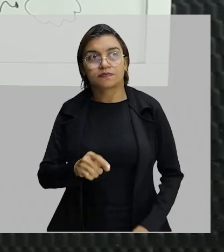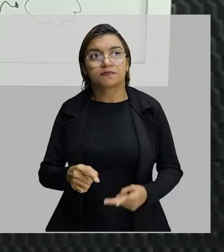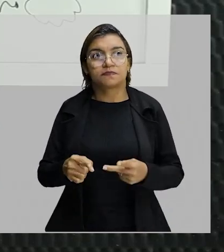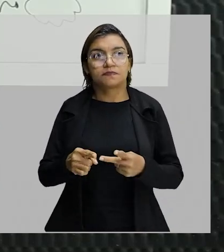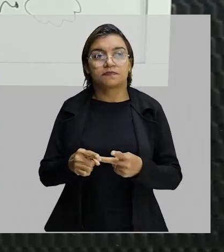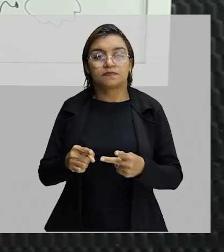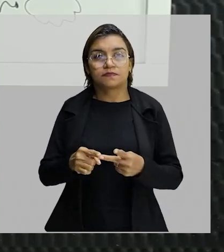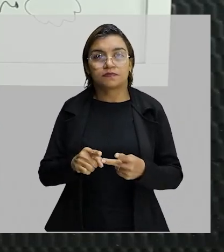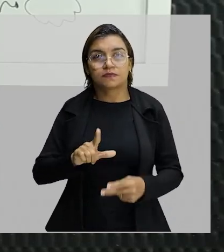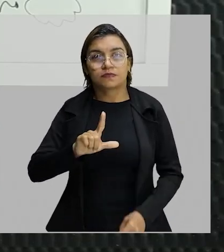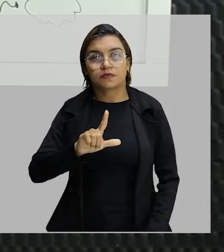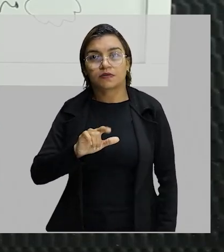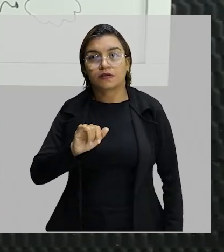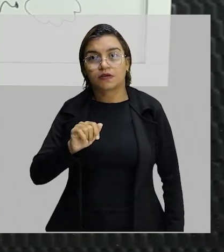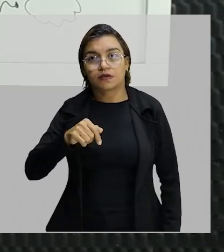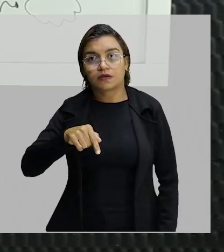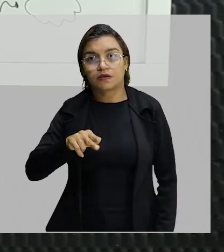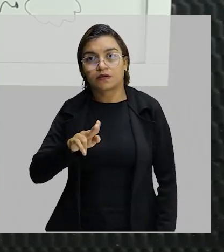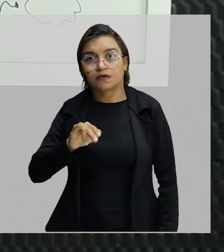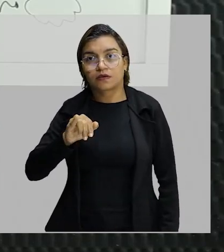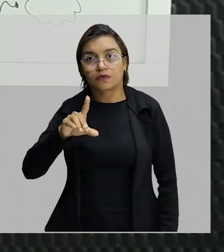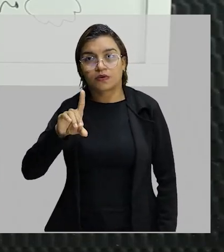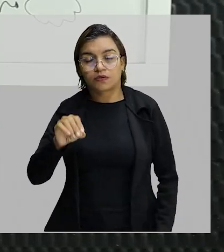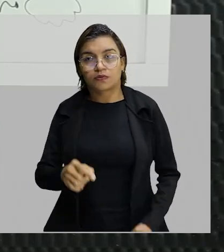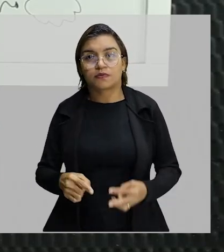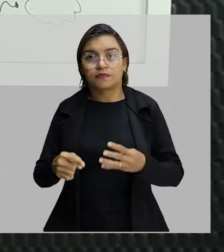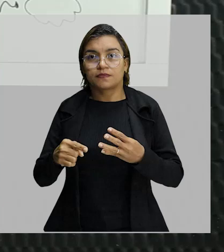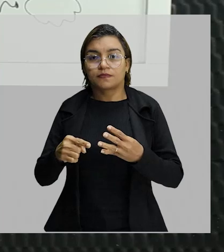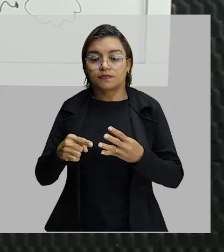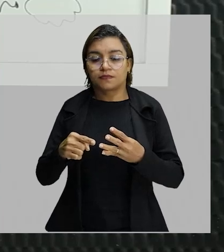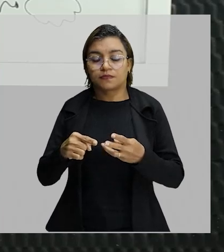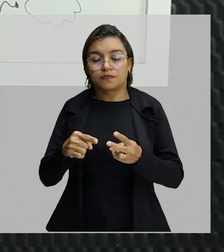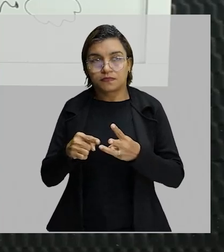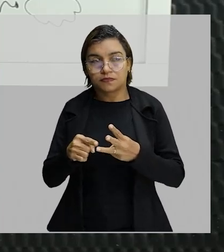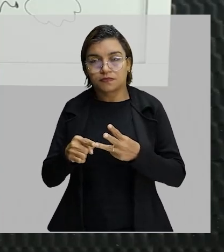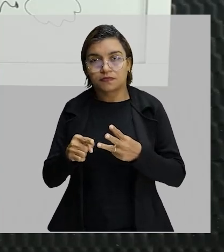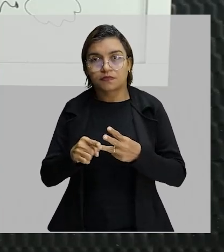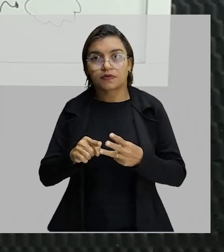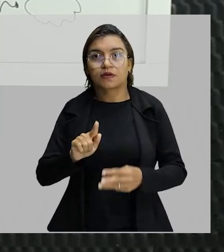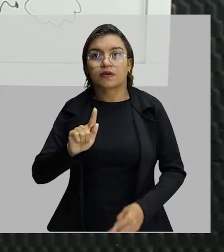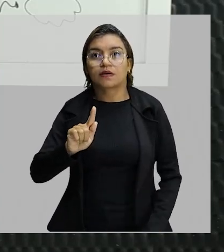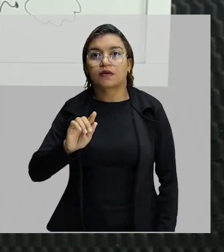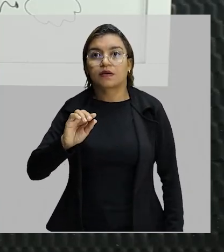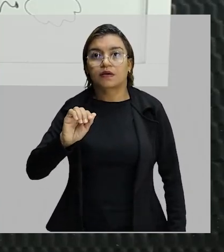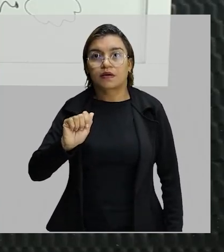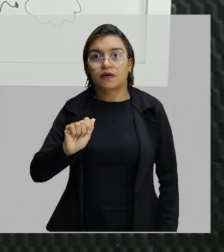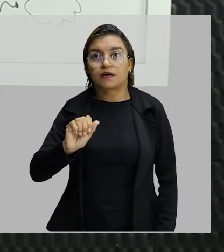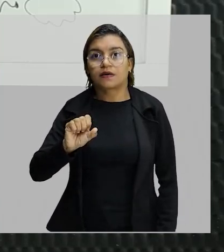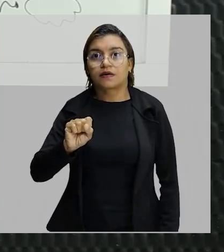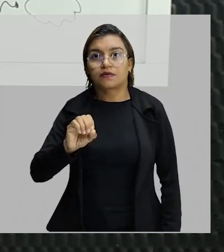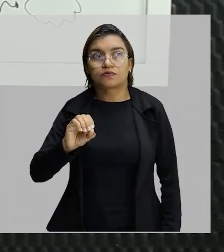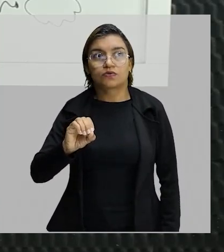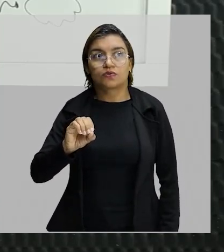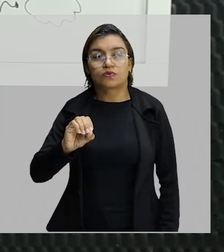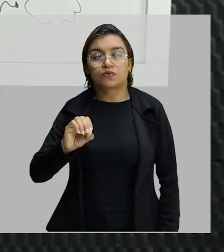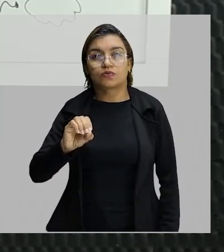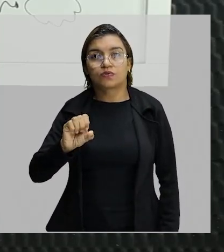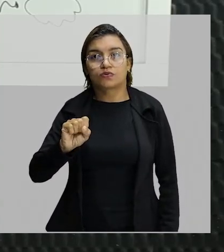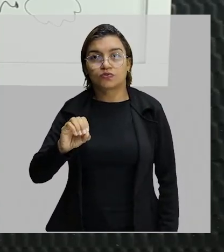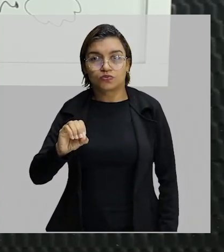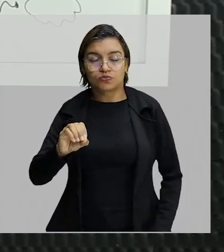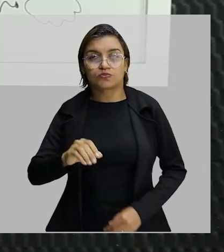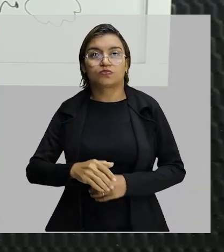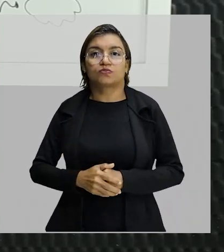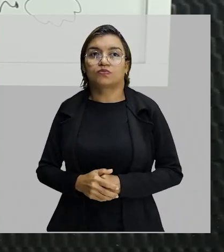líquido e gasoso. Vamos colocar aqui. Tem só esses três? Não. Tem o estado de